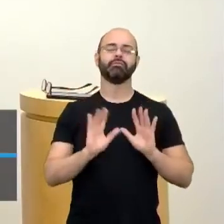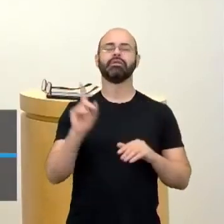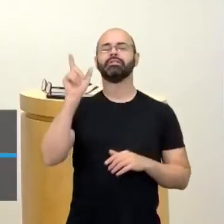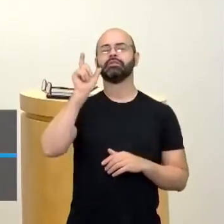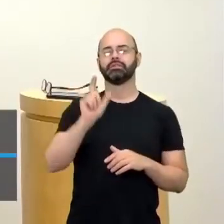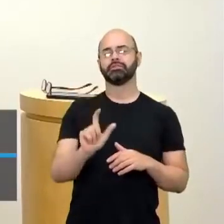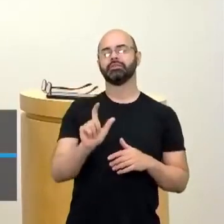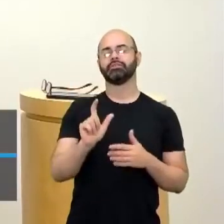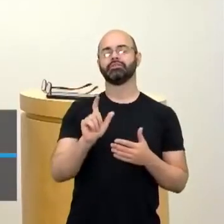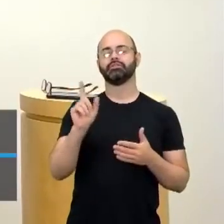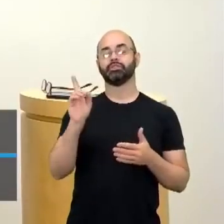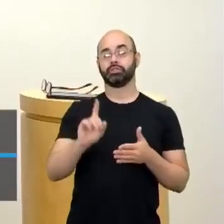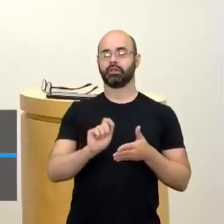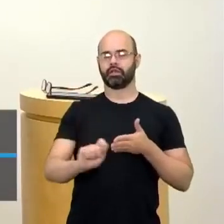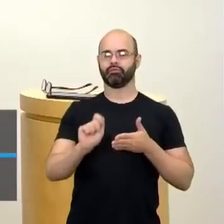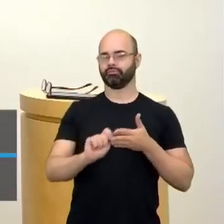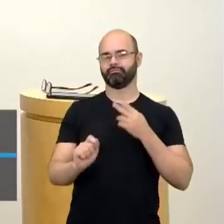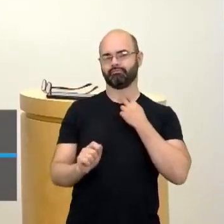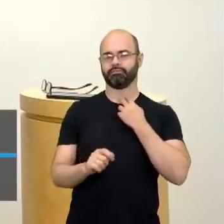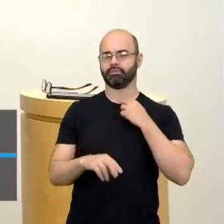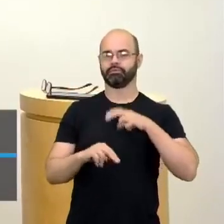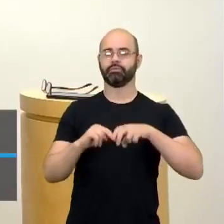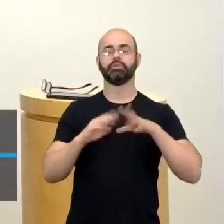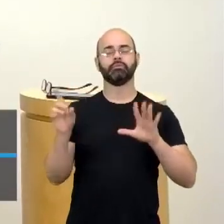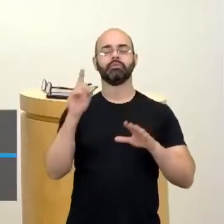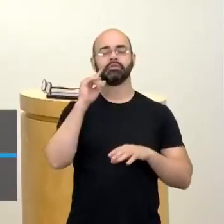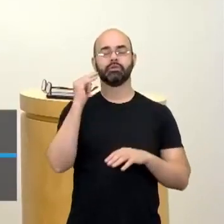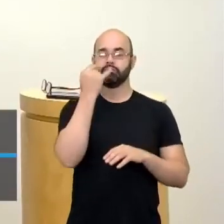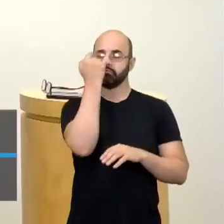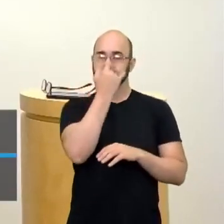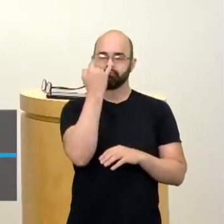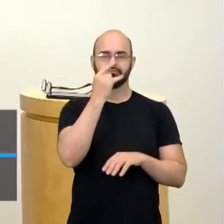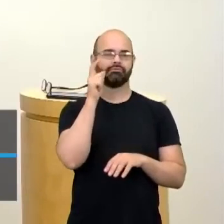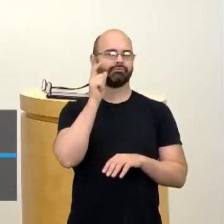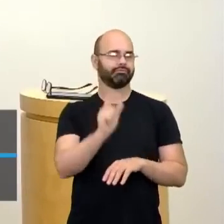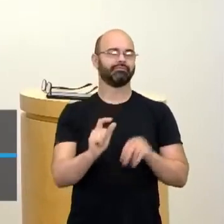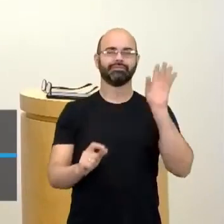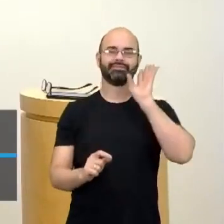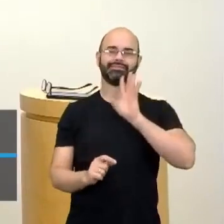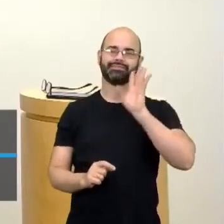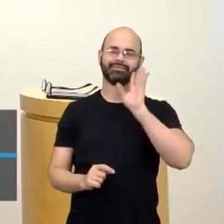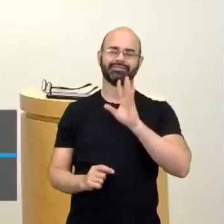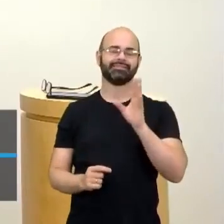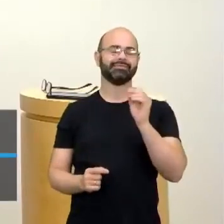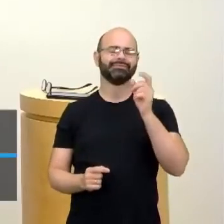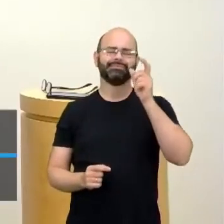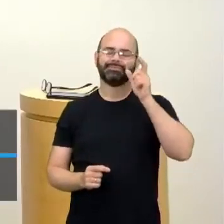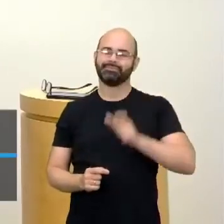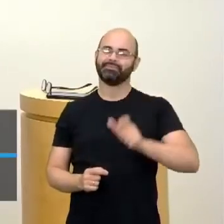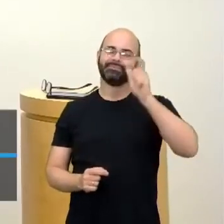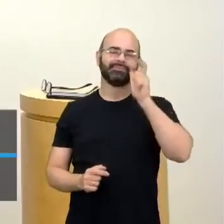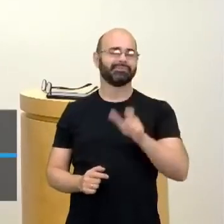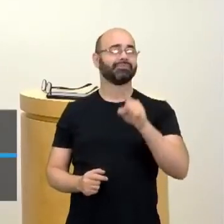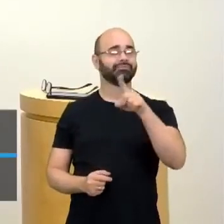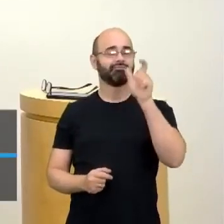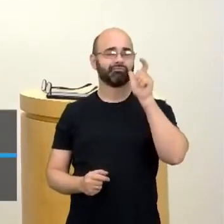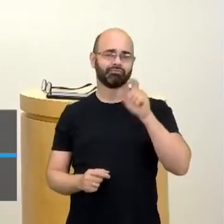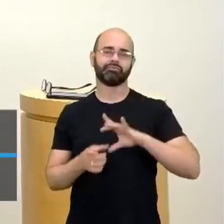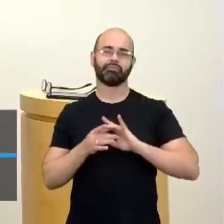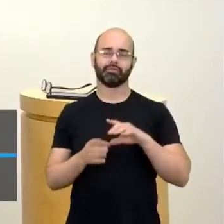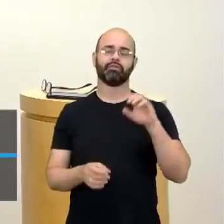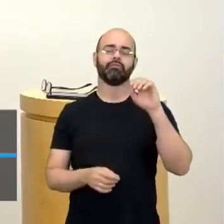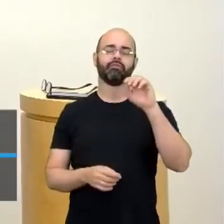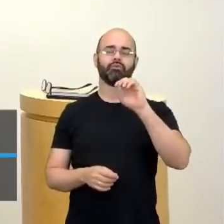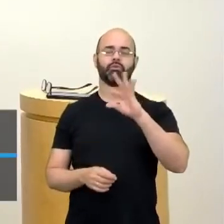com ilusão de ótica, né? Um artista plástico muito, muito conhecido. Muito, muito legal. Por curiosidade, busca lá o Otávio